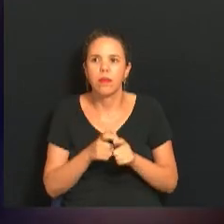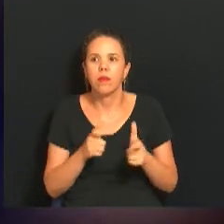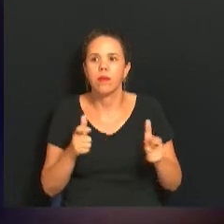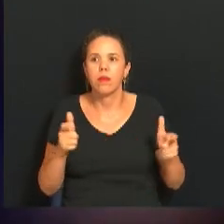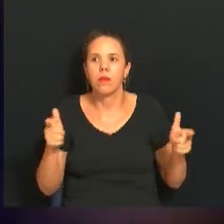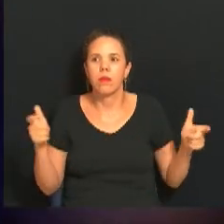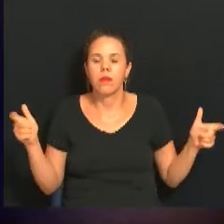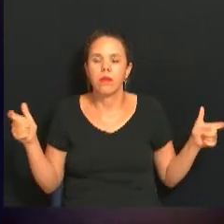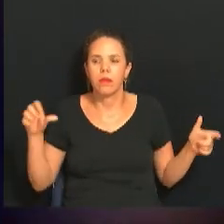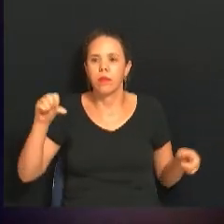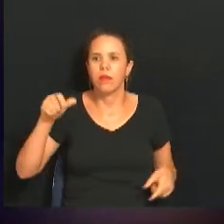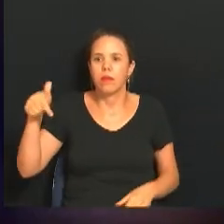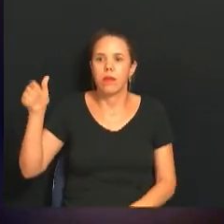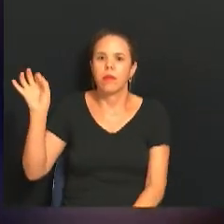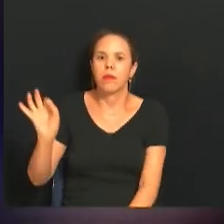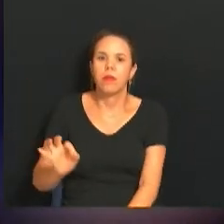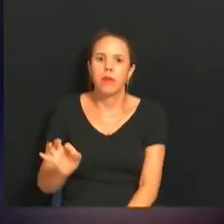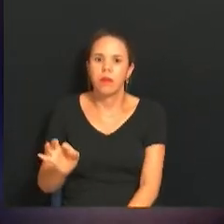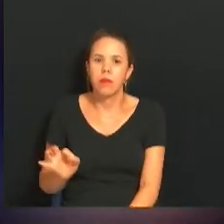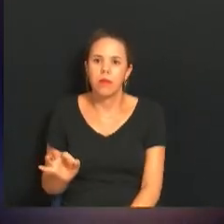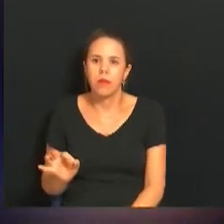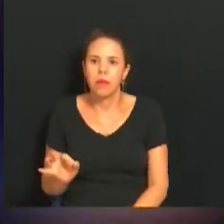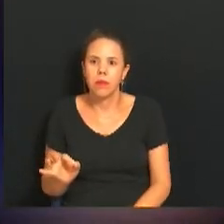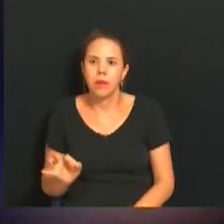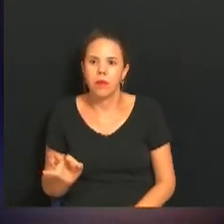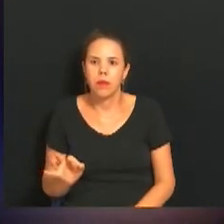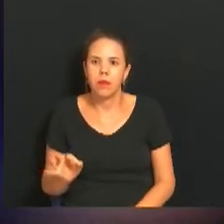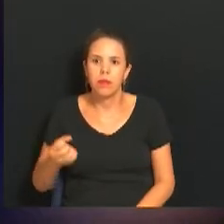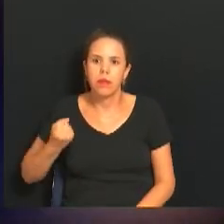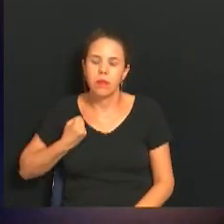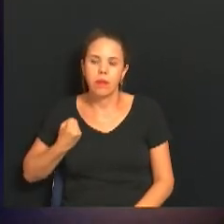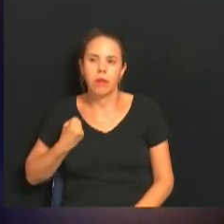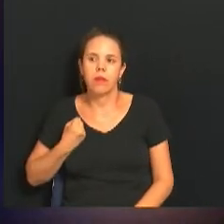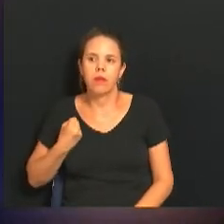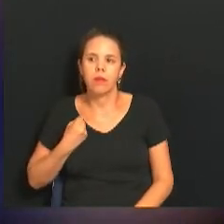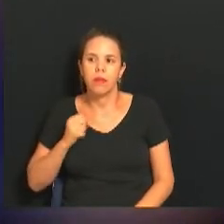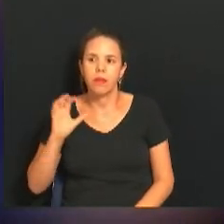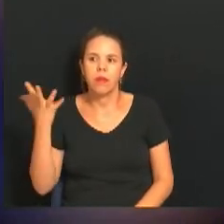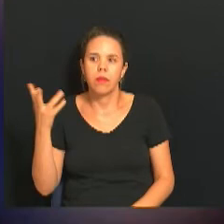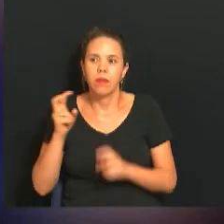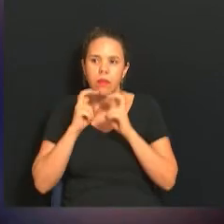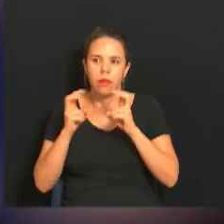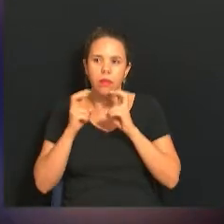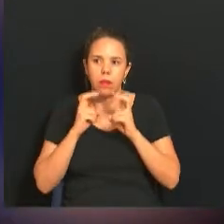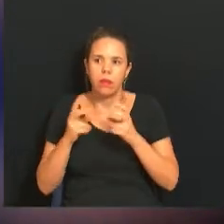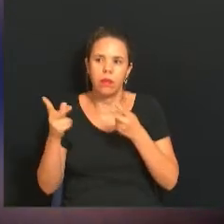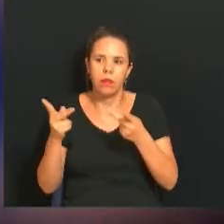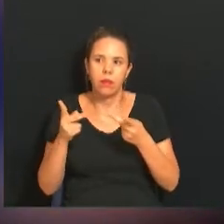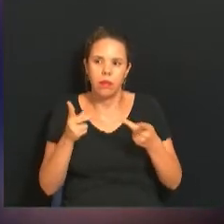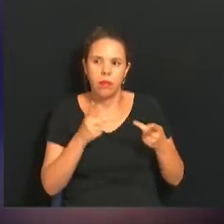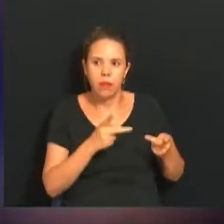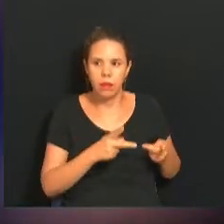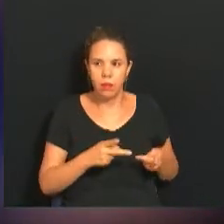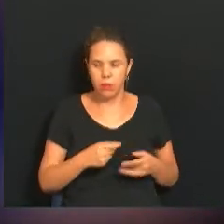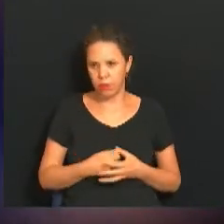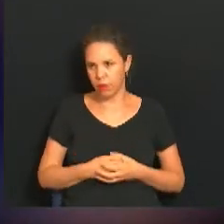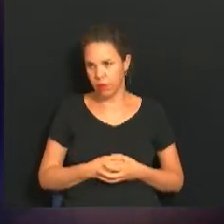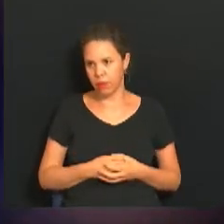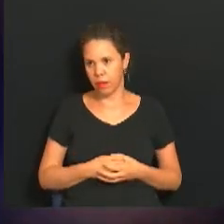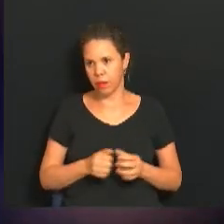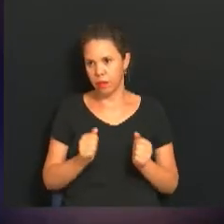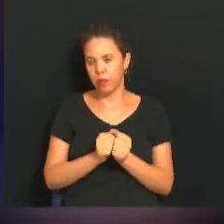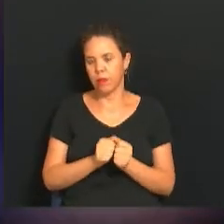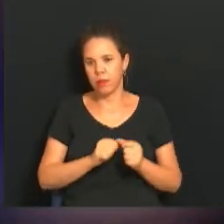cerca de 97% o número de ocorrências, de chamadas junto à Defesa